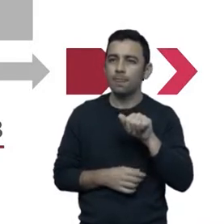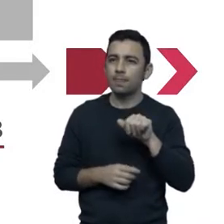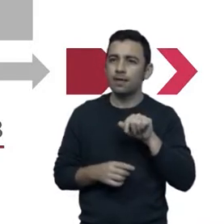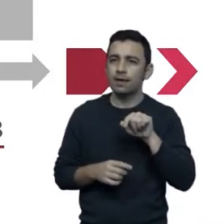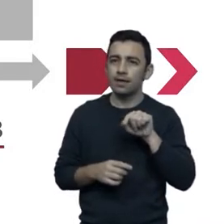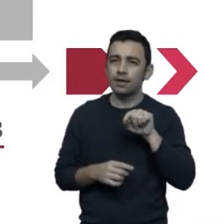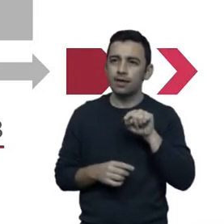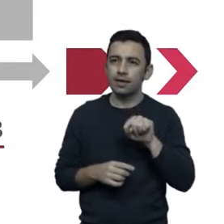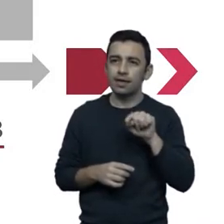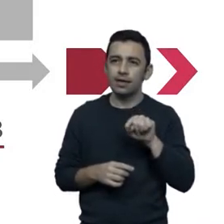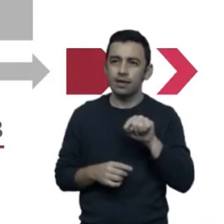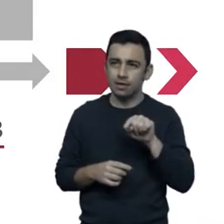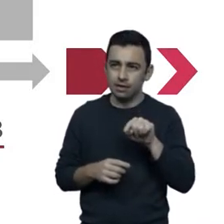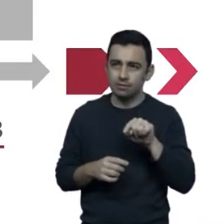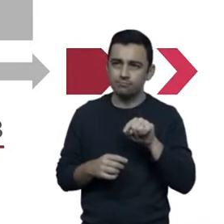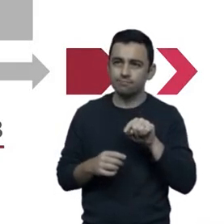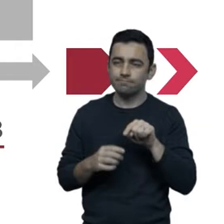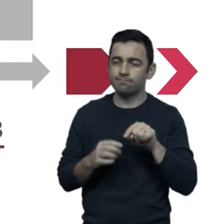Fabry, mas